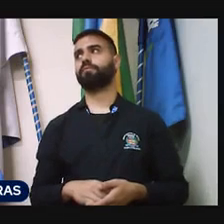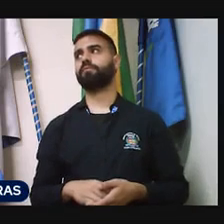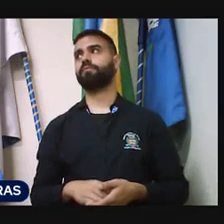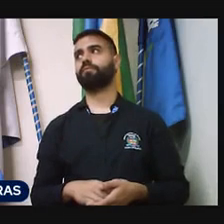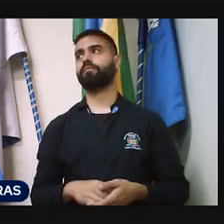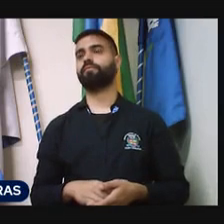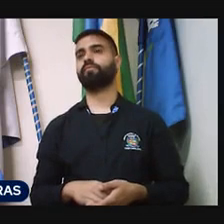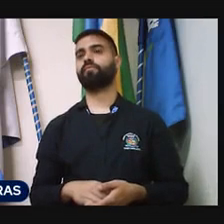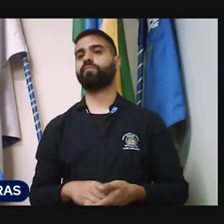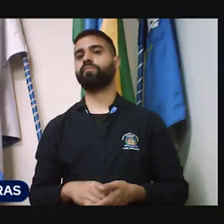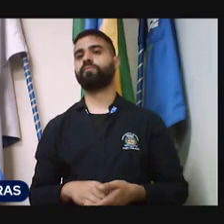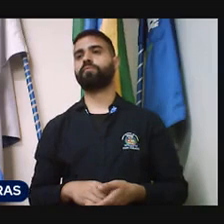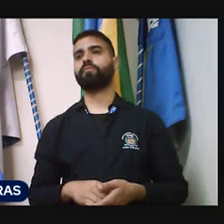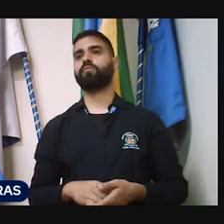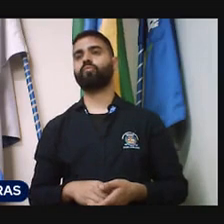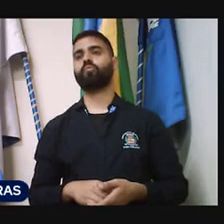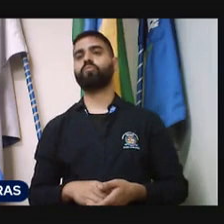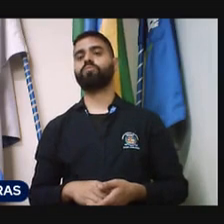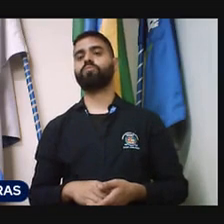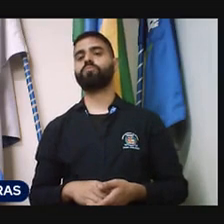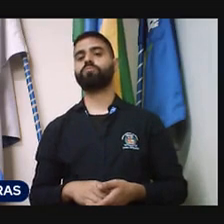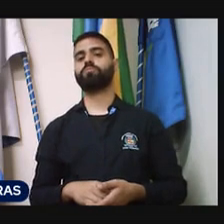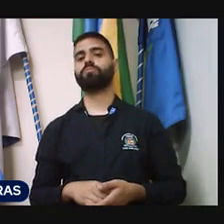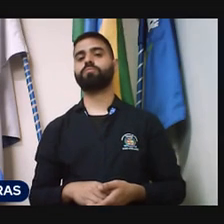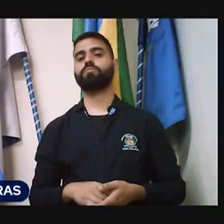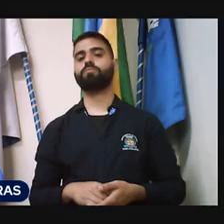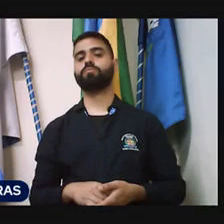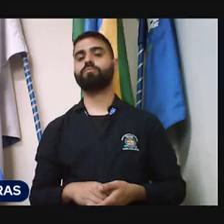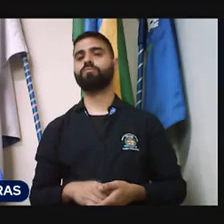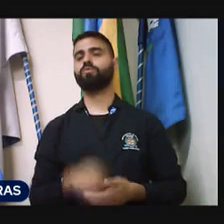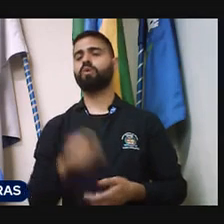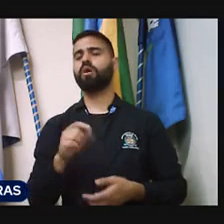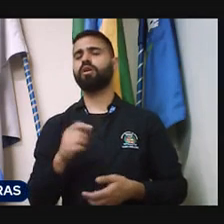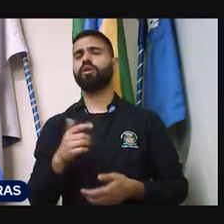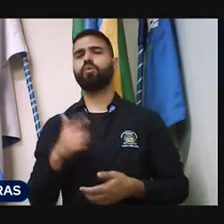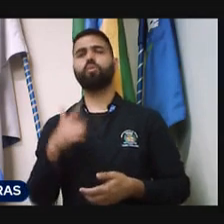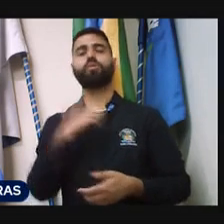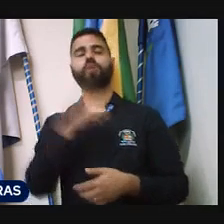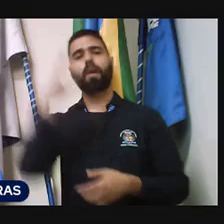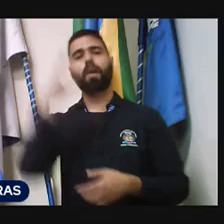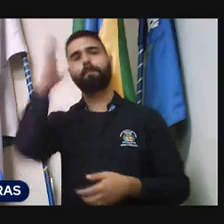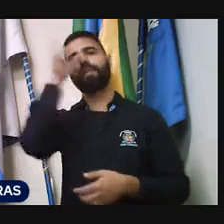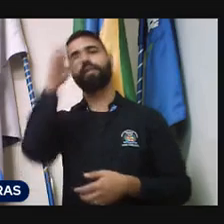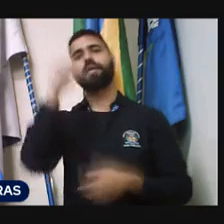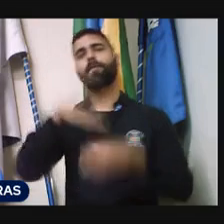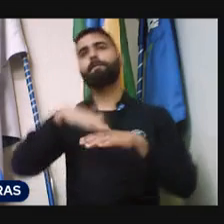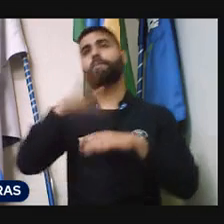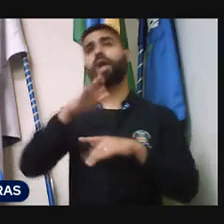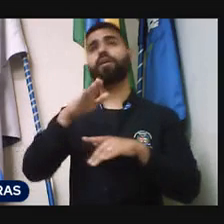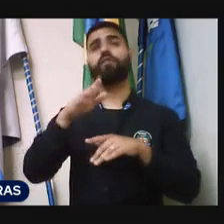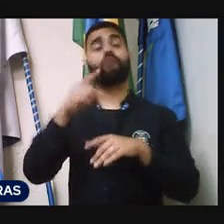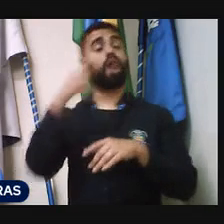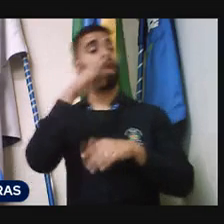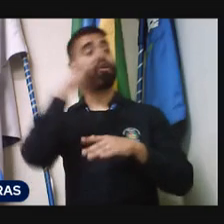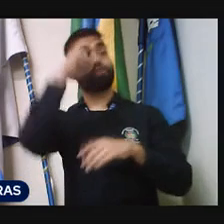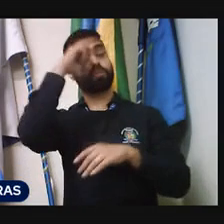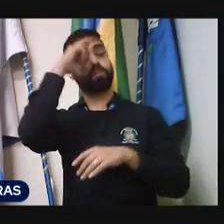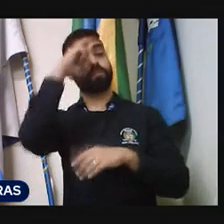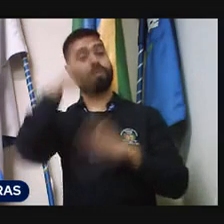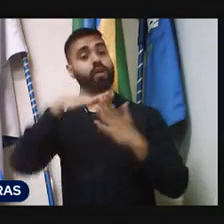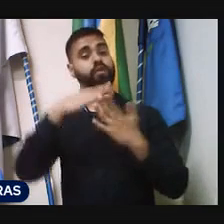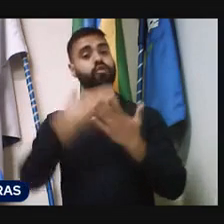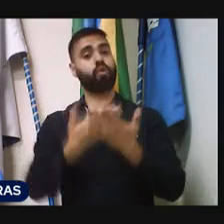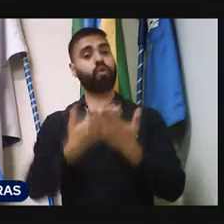saúde dele Pedro já foi no hospital escola porque no hospital escola que